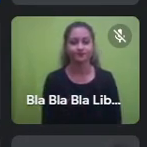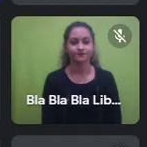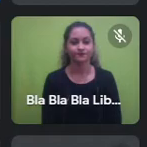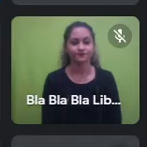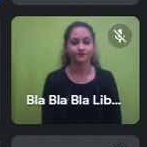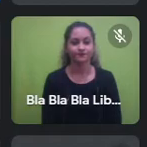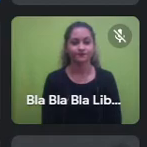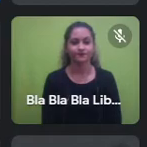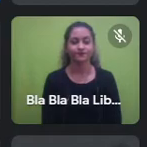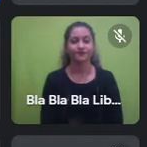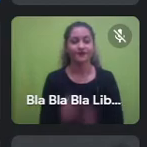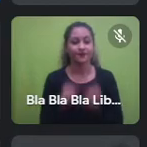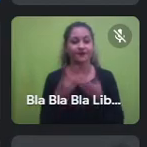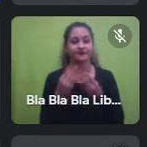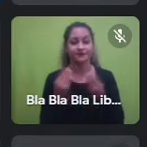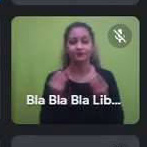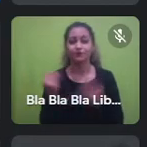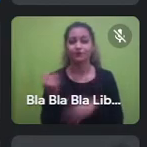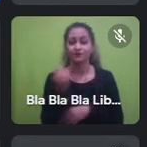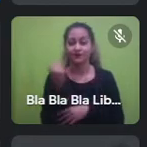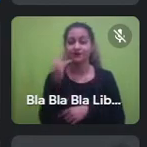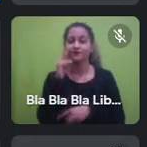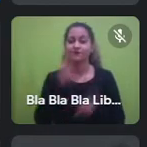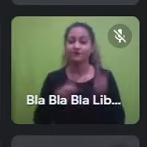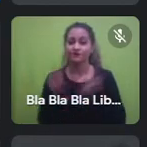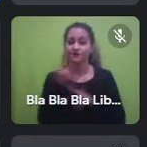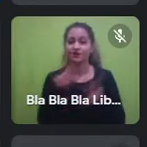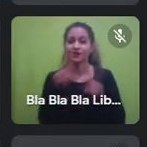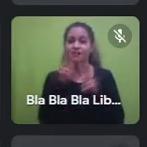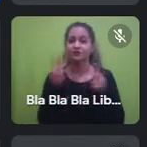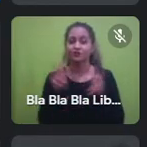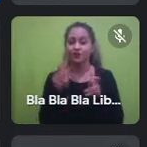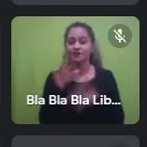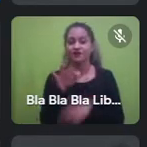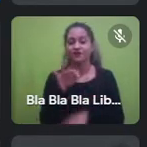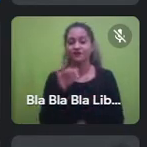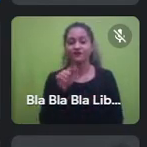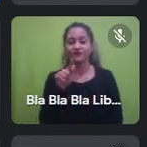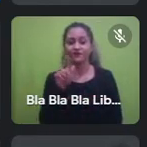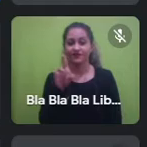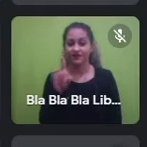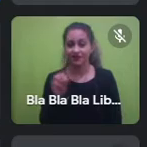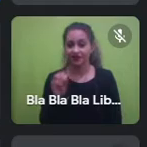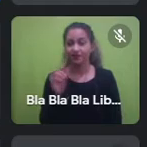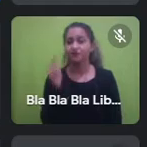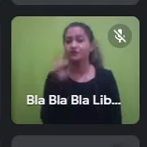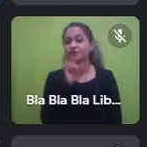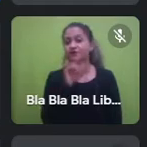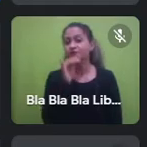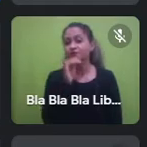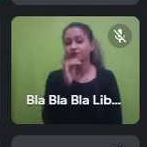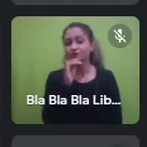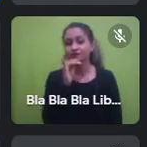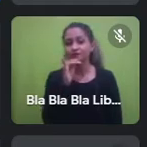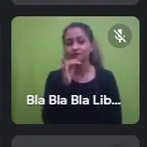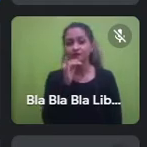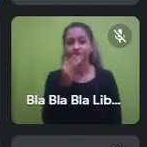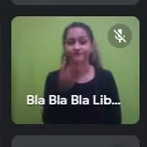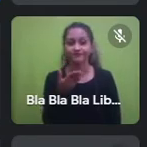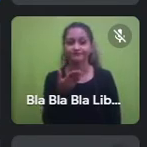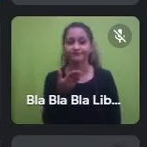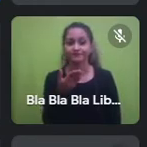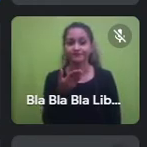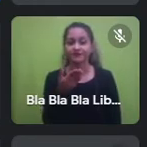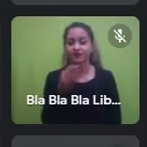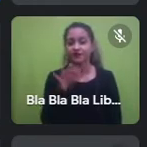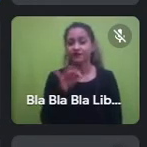Tá? Mas é muito importante a gente visualizar essa questão do fígado. Situações aqui, por exemplo, do Rio Paraupebas, um